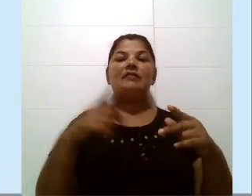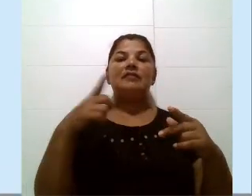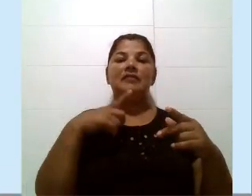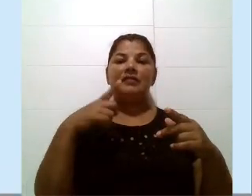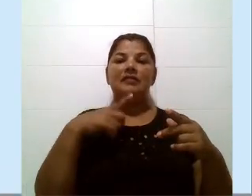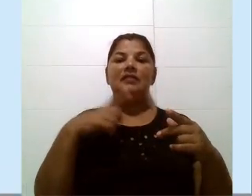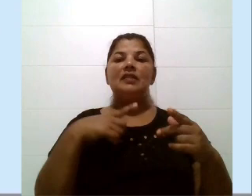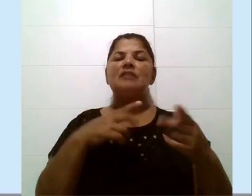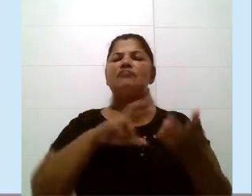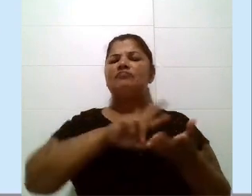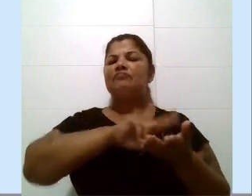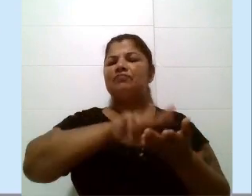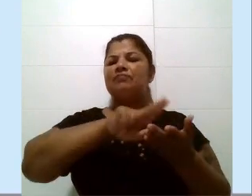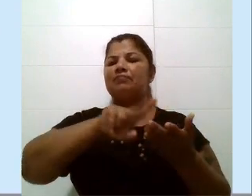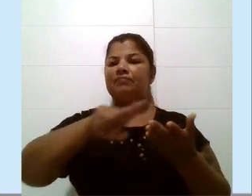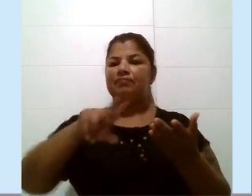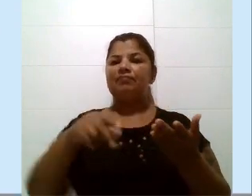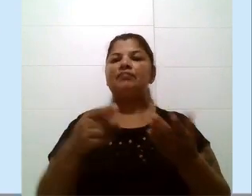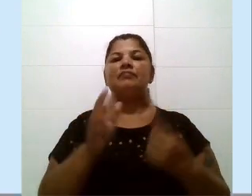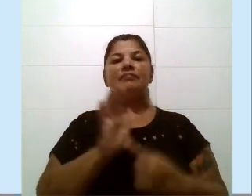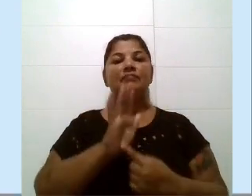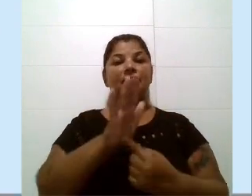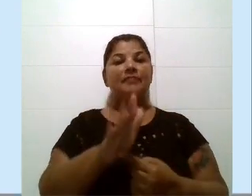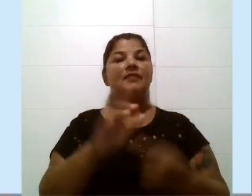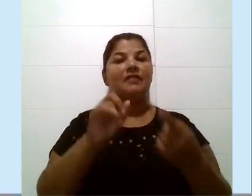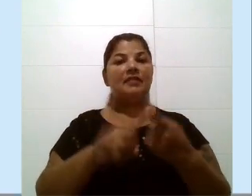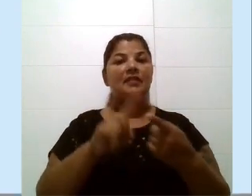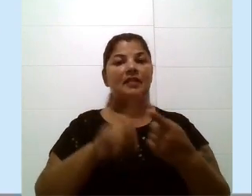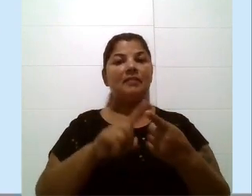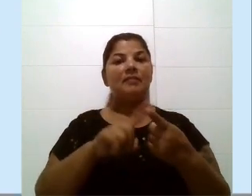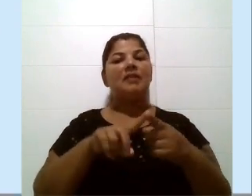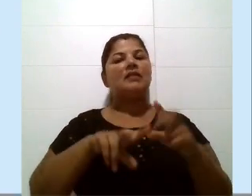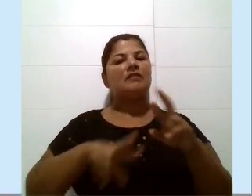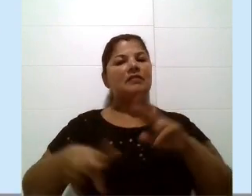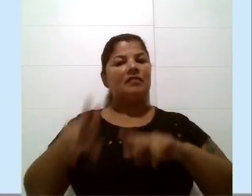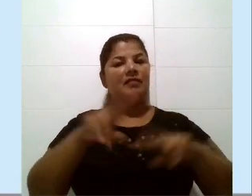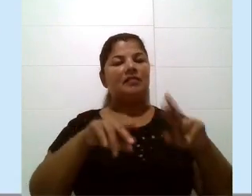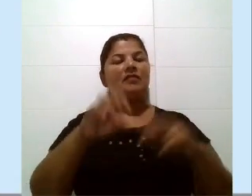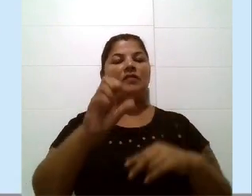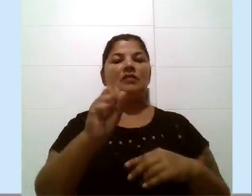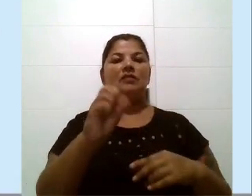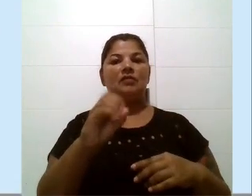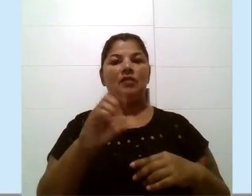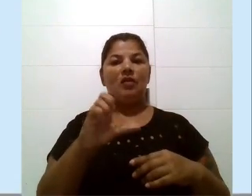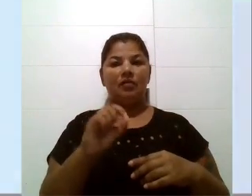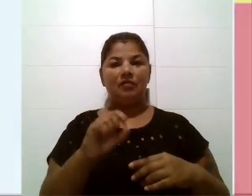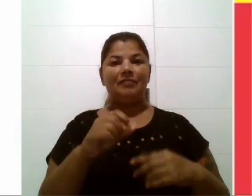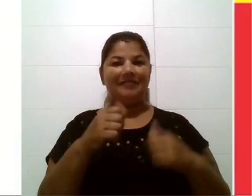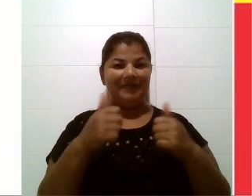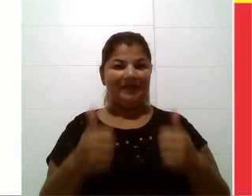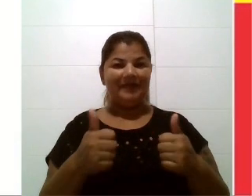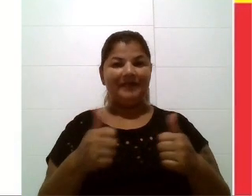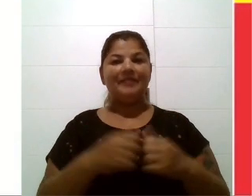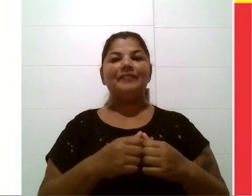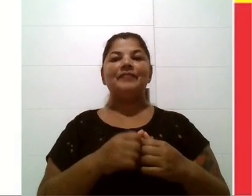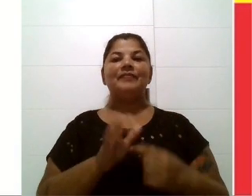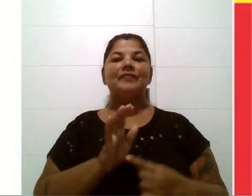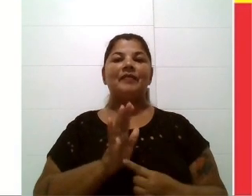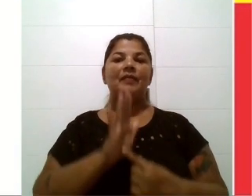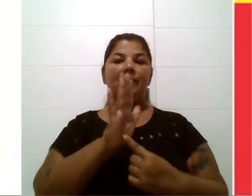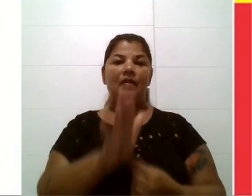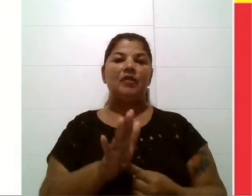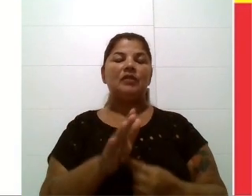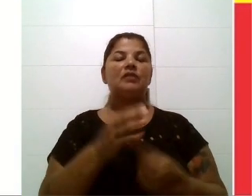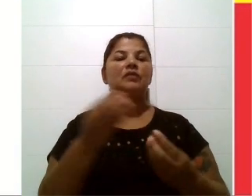espécies. E também, como a gente está vendo, uma variedade de espécies de solos. Ok? Olha na tela mais uma vez. Aí eu trouxe para